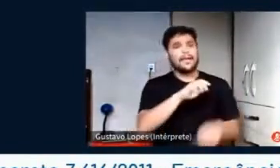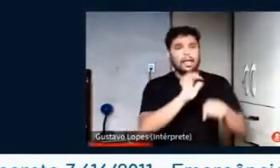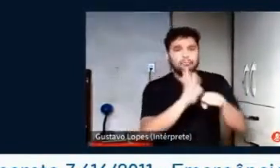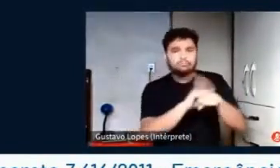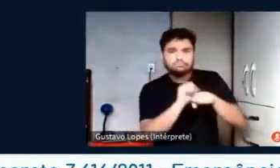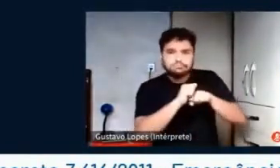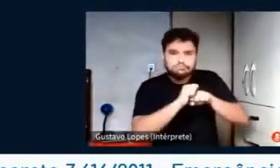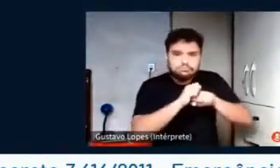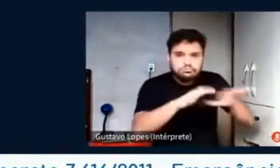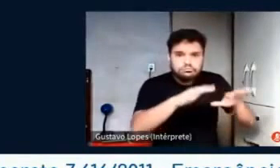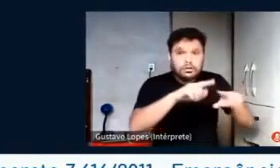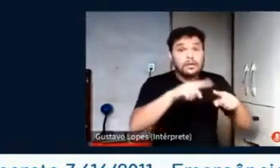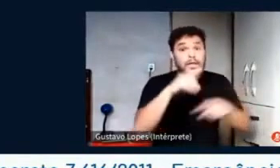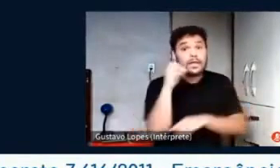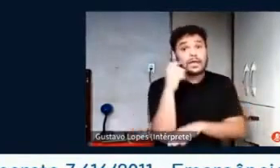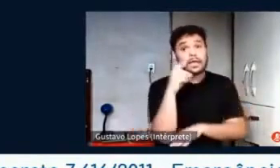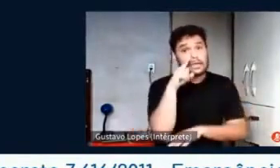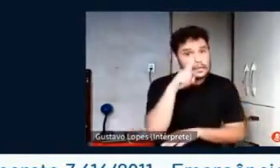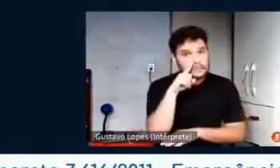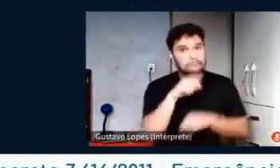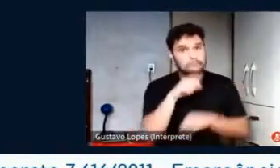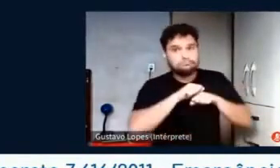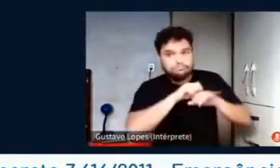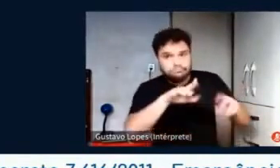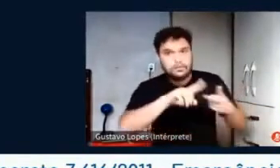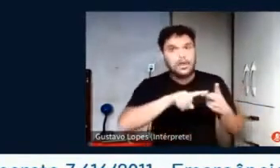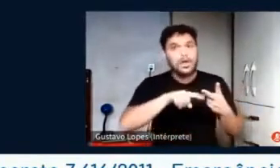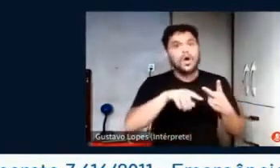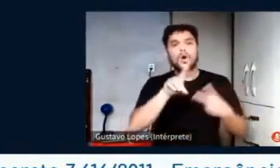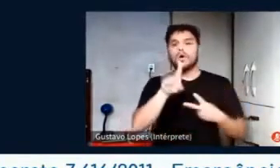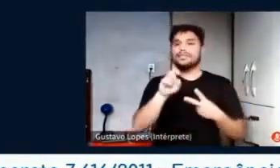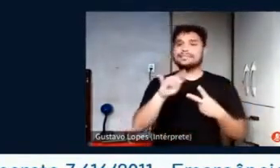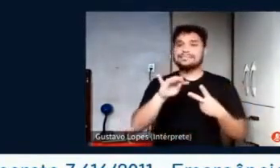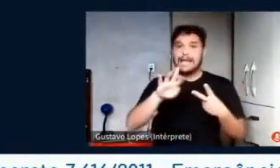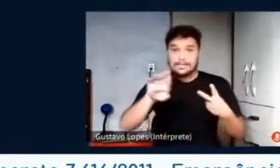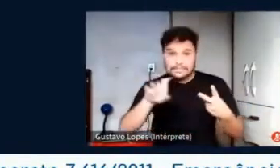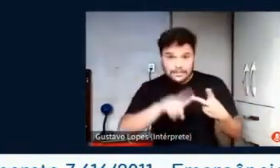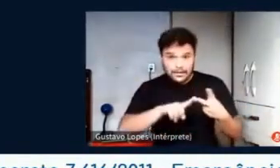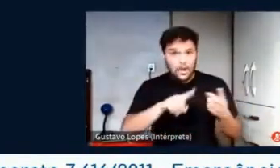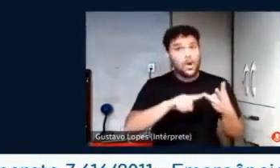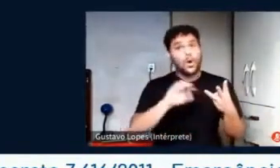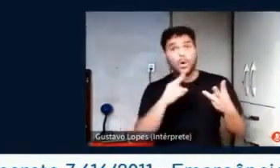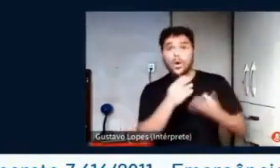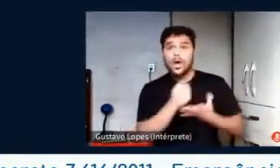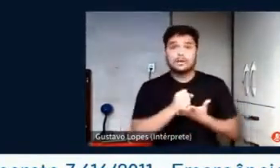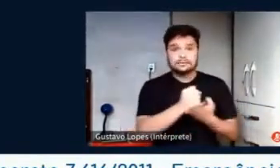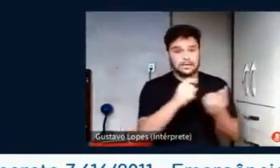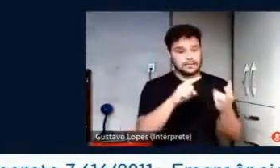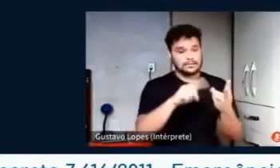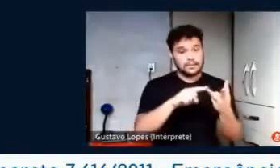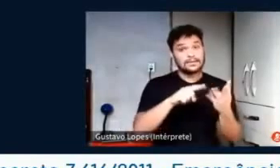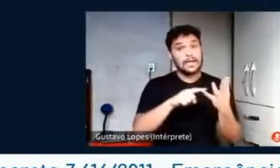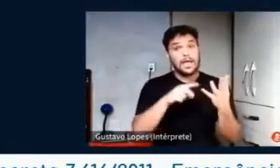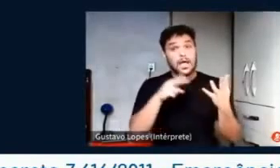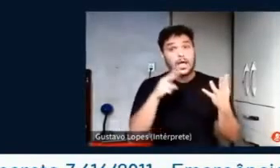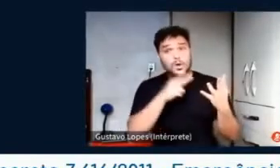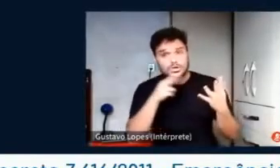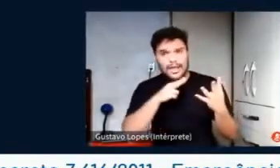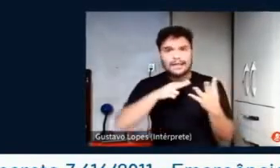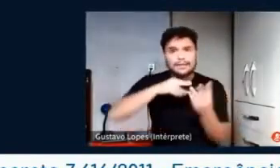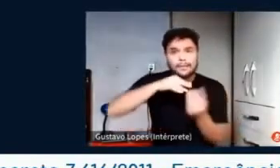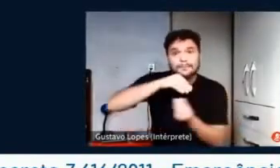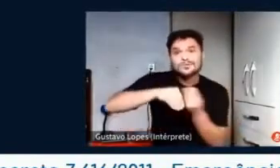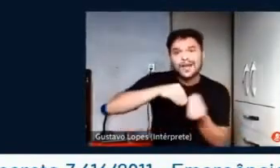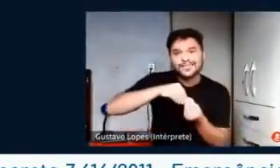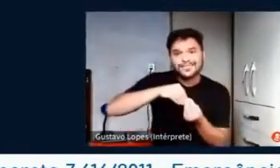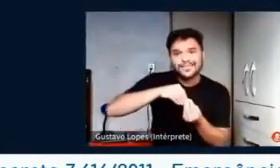o risco de disseminação, seja desastre ou até mesmo desassistência. E temos as emergências mistas, aquelas que